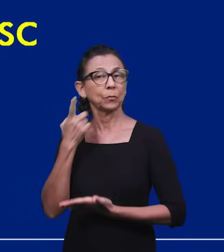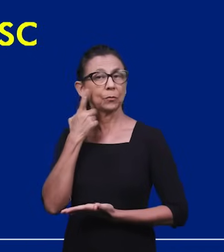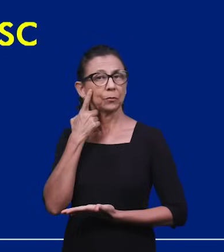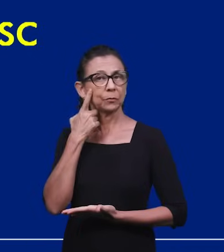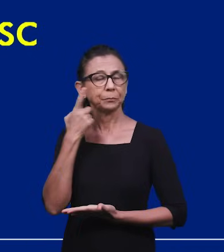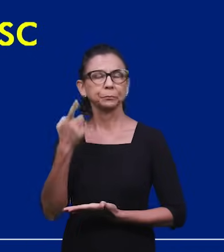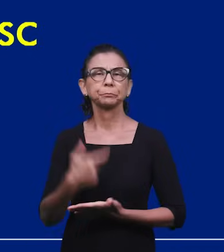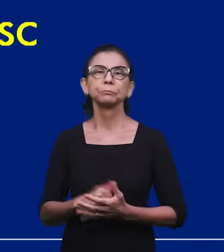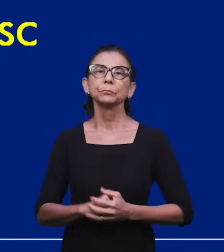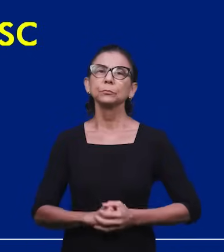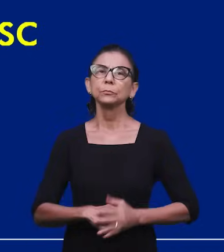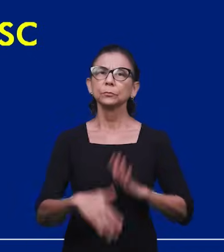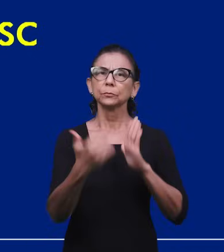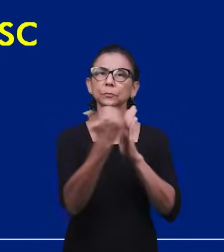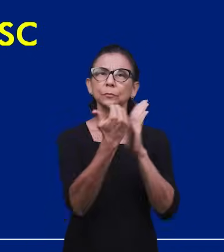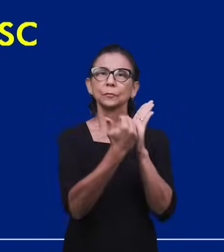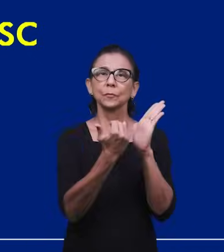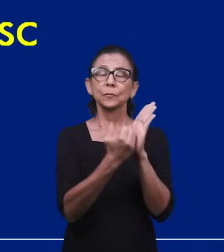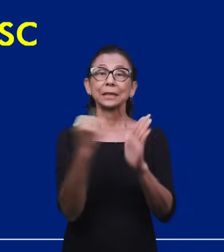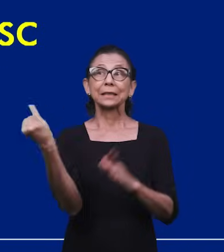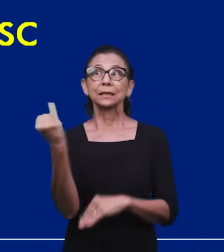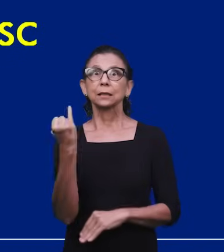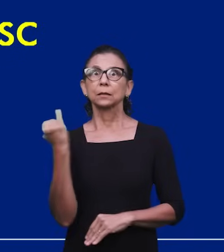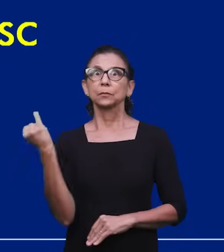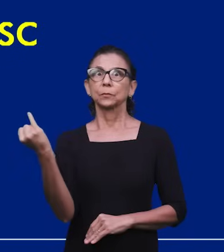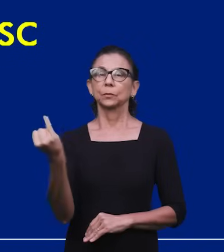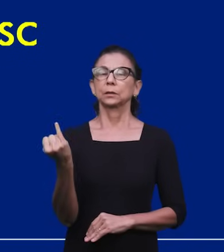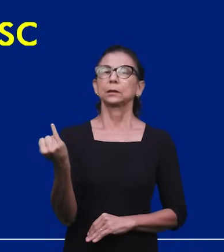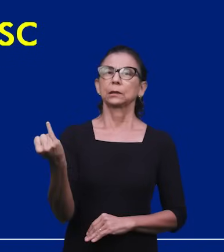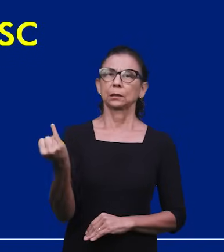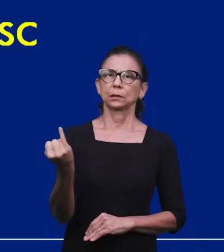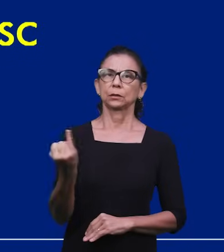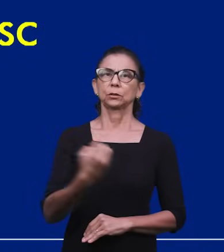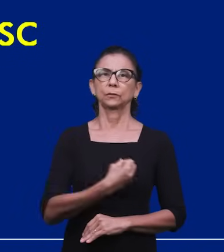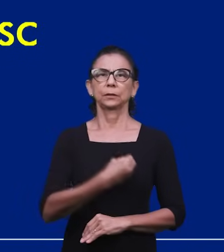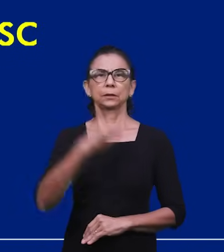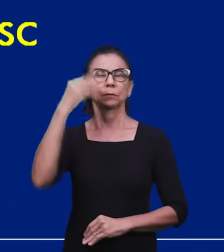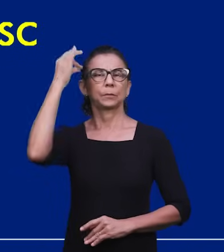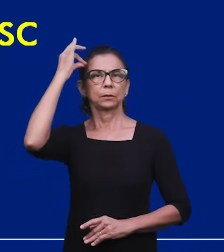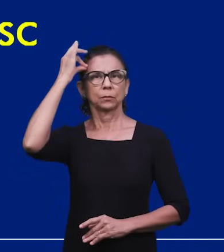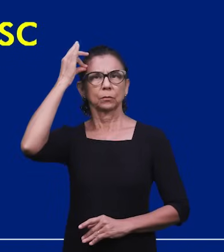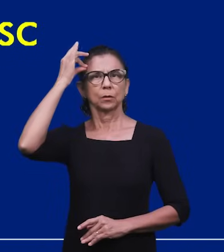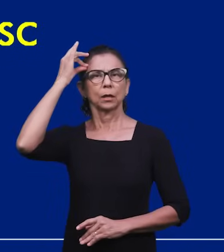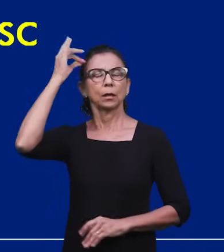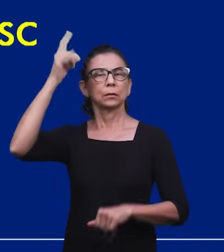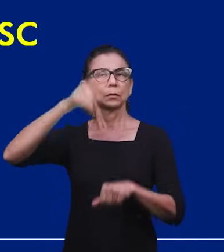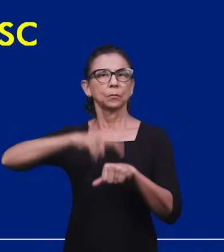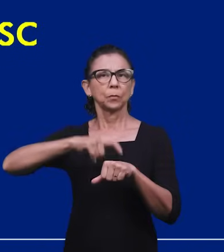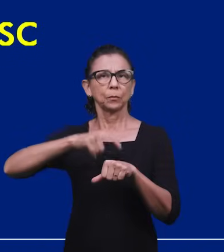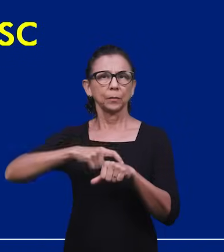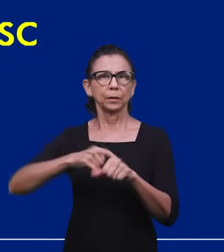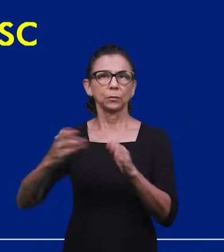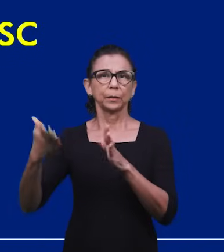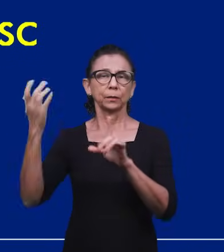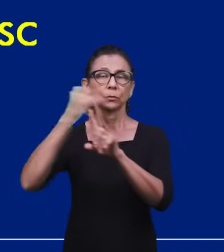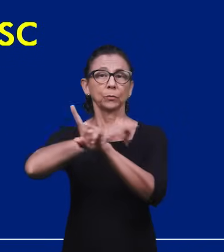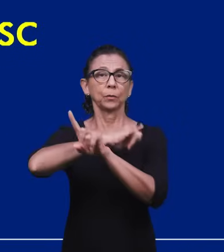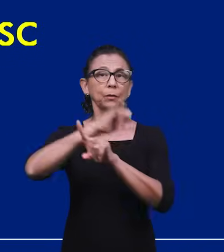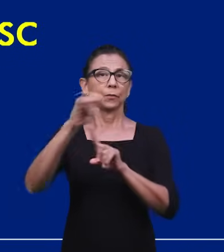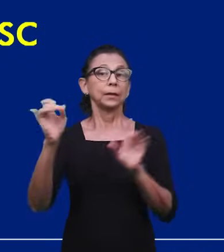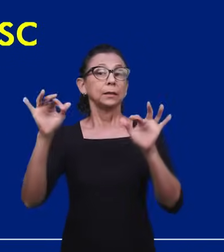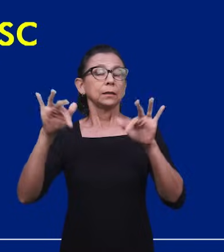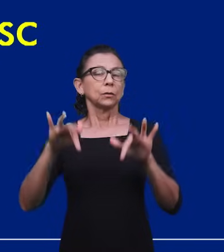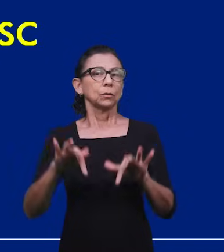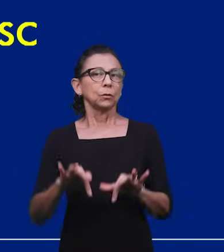Farias e diz o seguinte: o programa é de muita relevância para a minha vida espiritual. Nesse momento profético do fim,